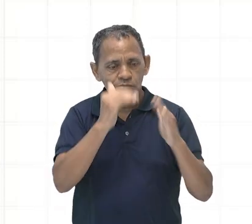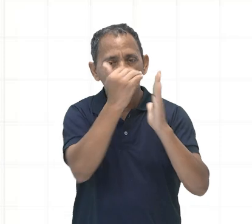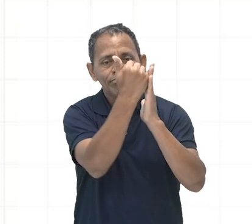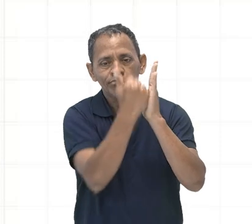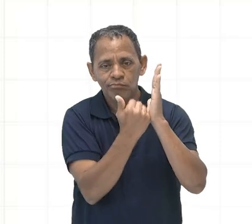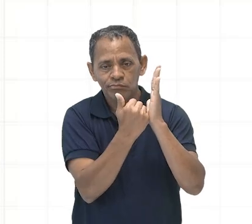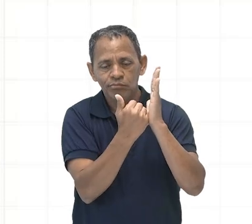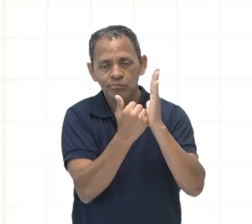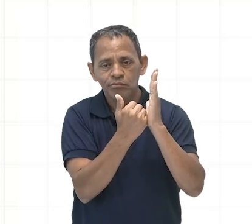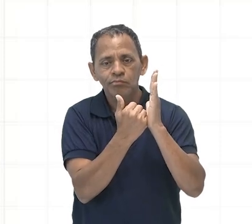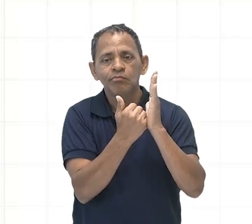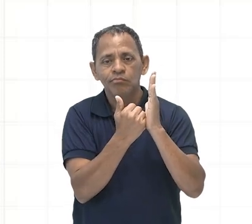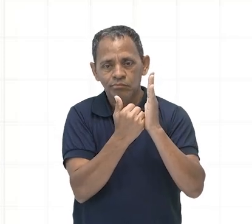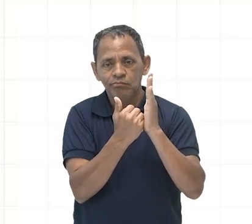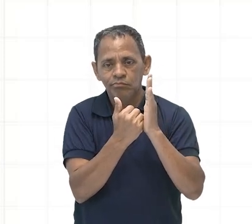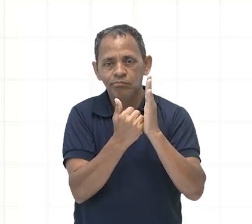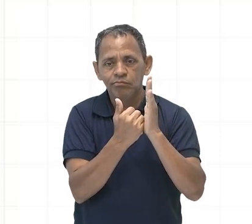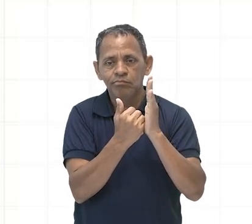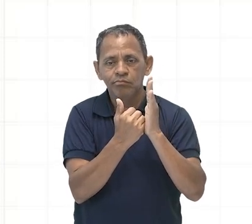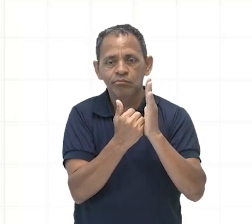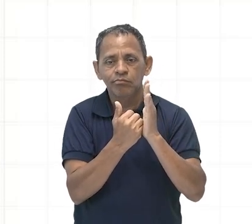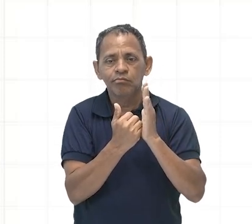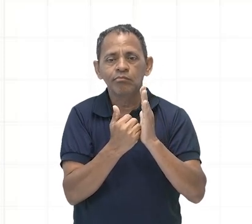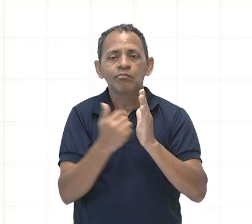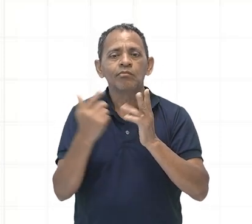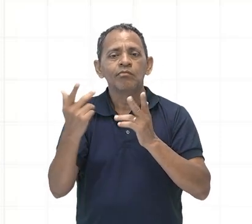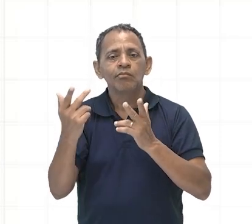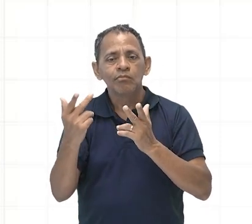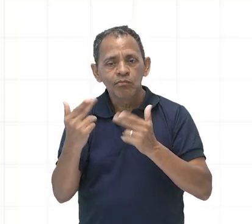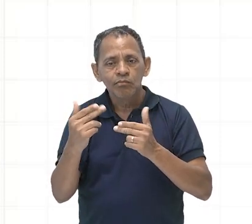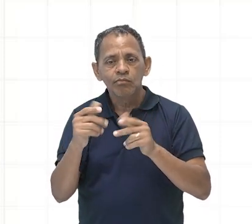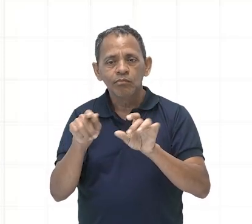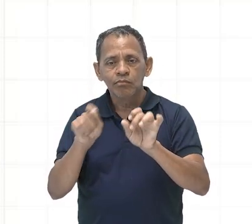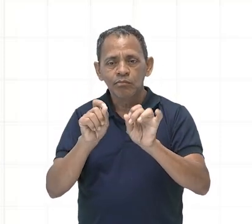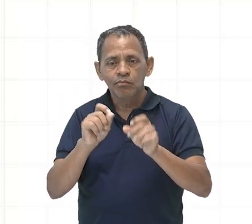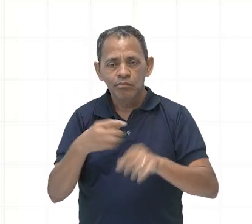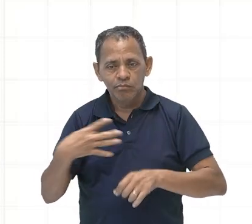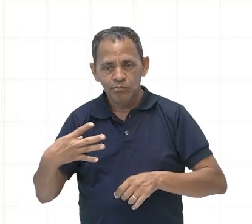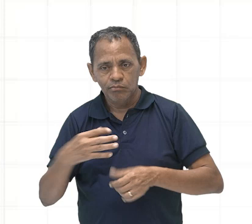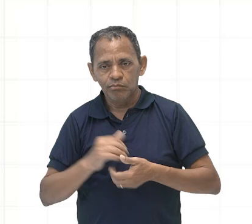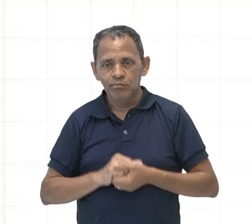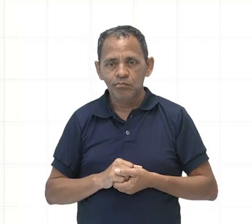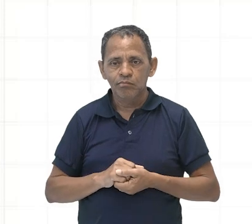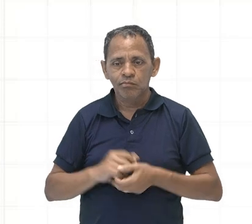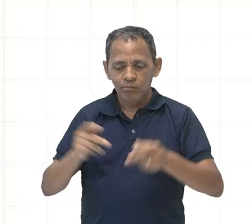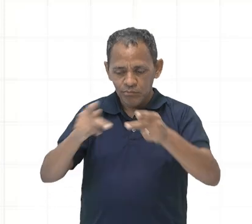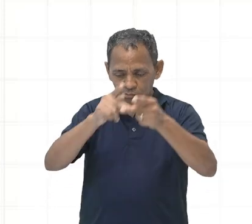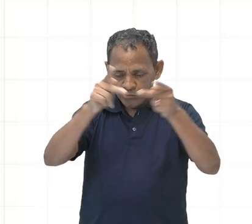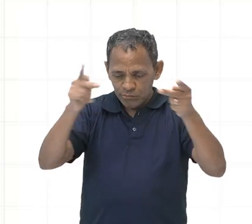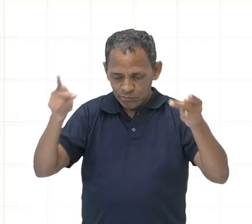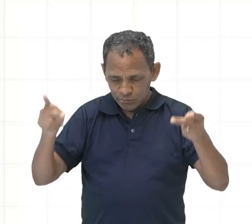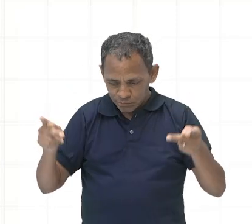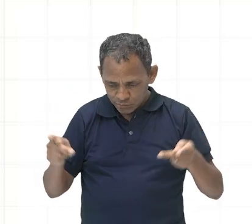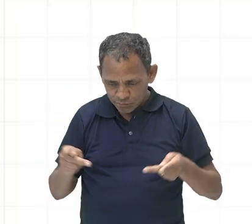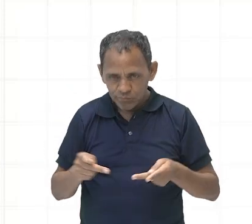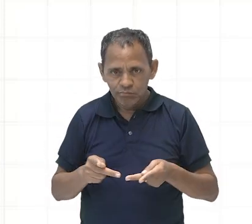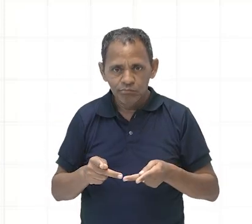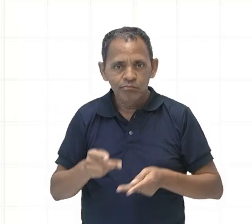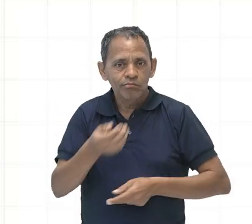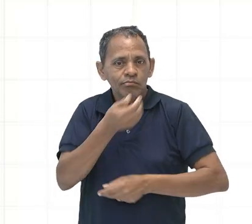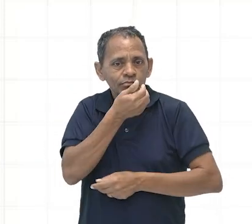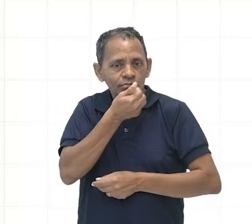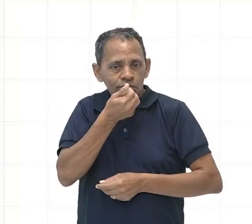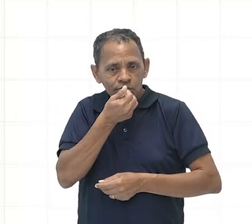menores ou igual a 4. E aí ele pede para mostrar qual é o gráfico que mais, né, o gráfico de setores